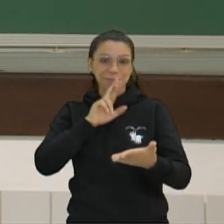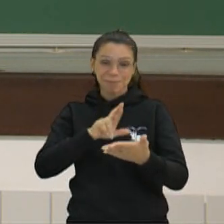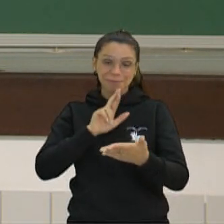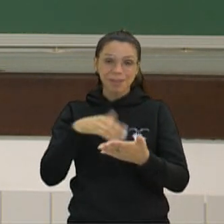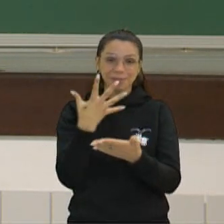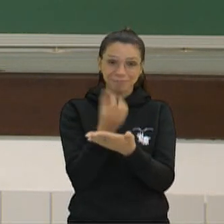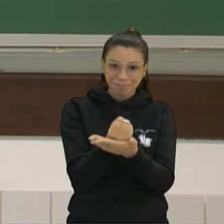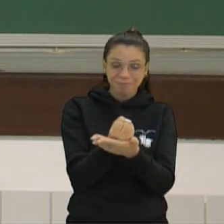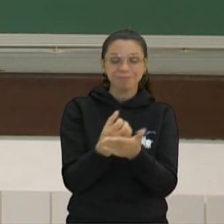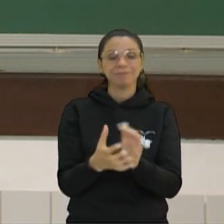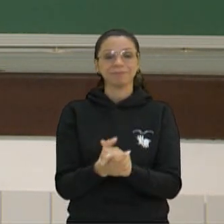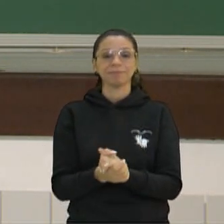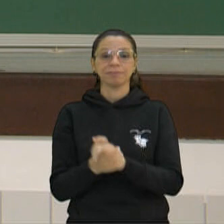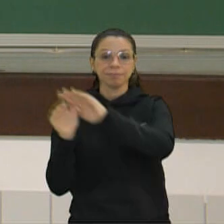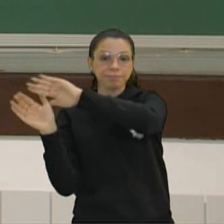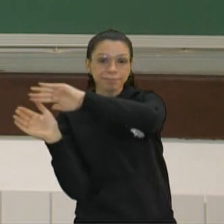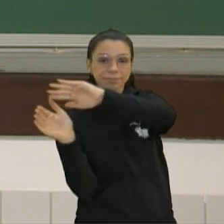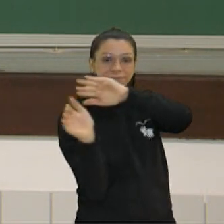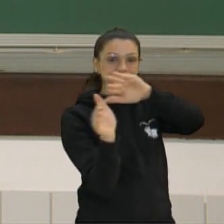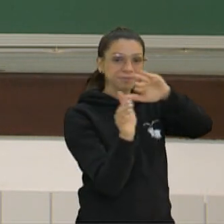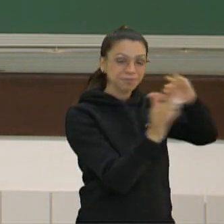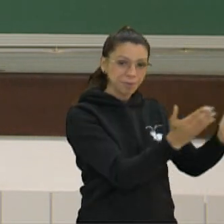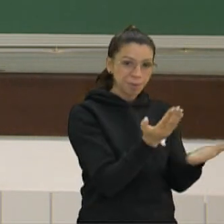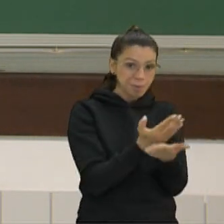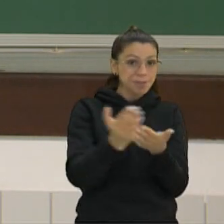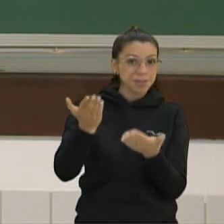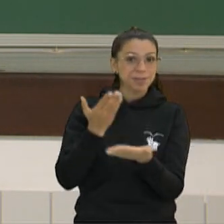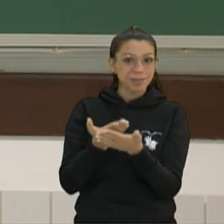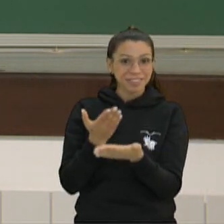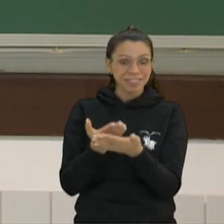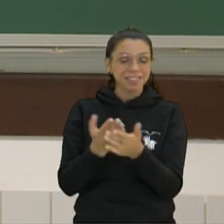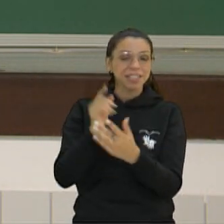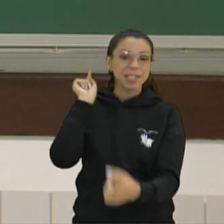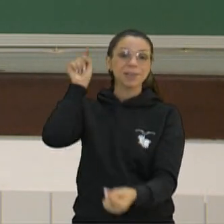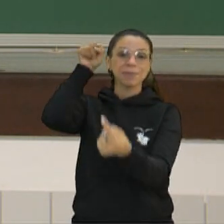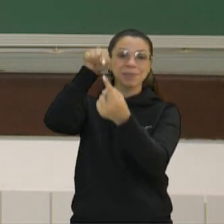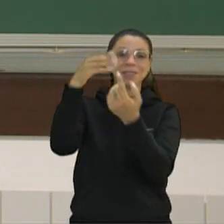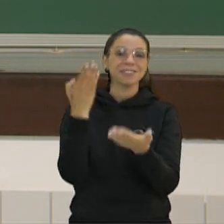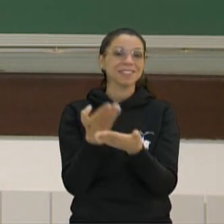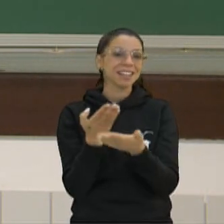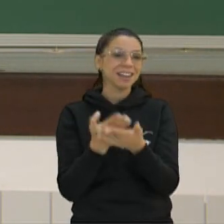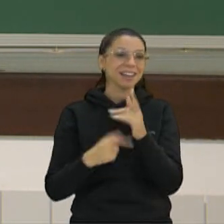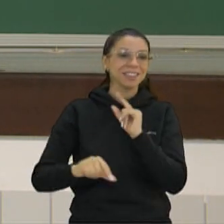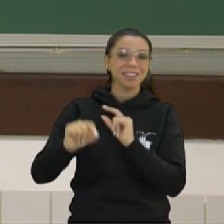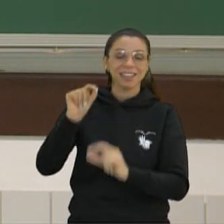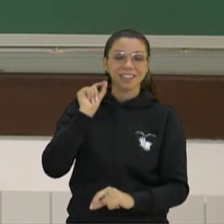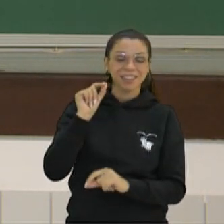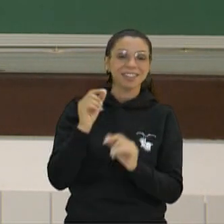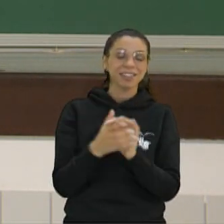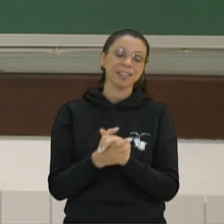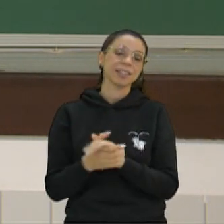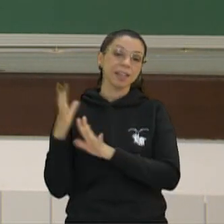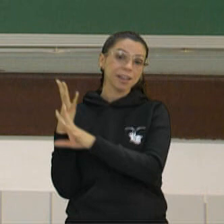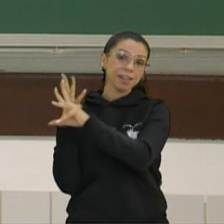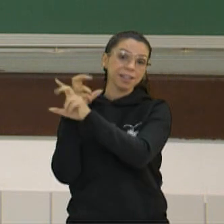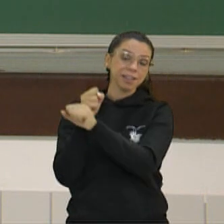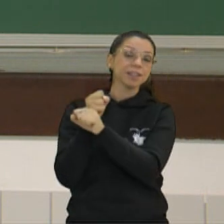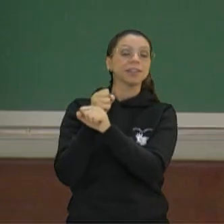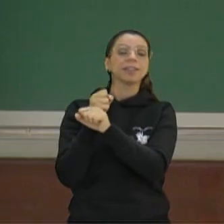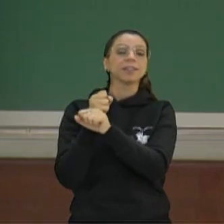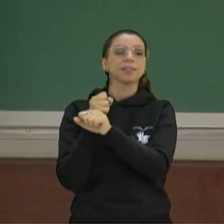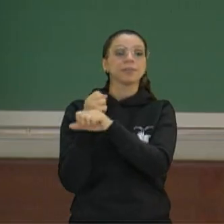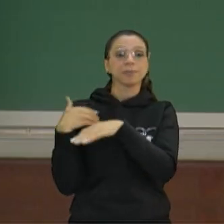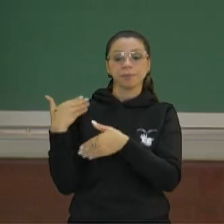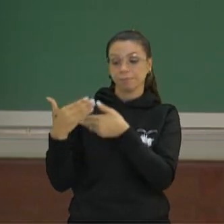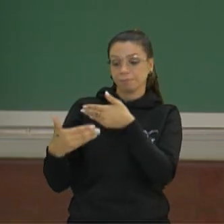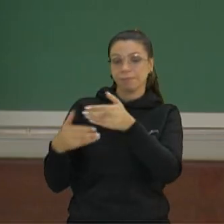suas anotações. Então, vamos começar a nossa aula de hoje. E o objetivo da nossa aula de hoje é rever os sistemas